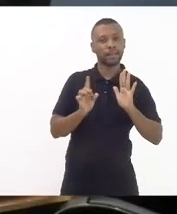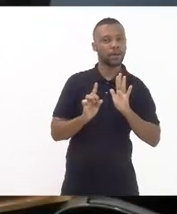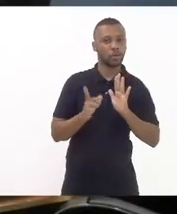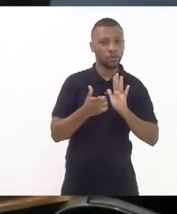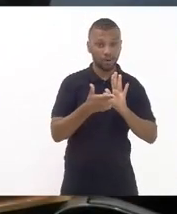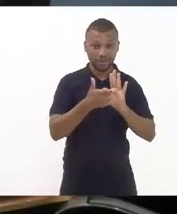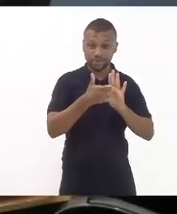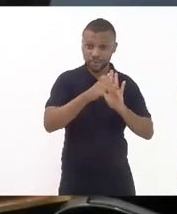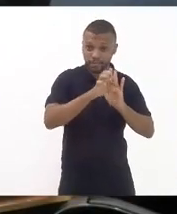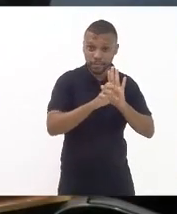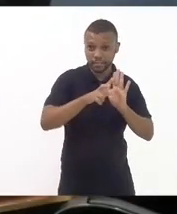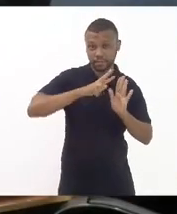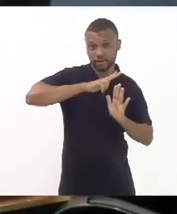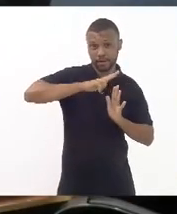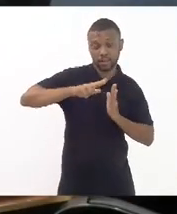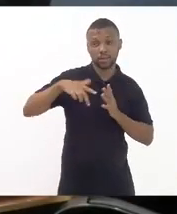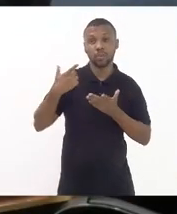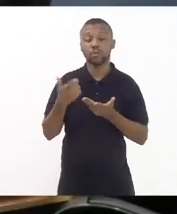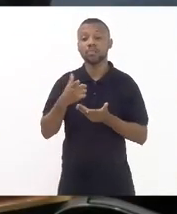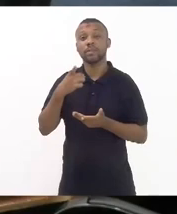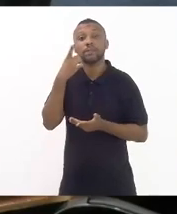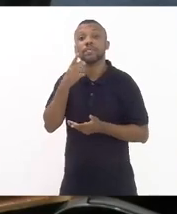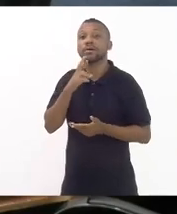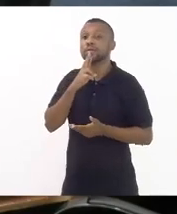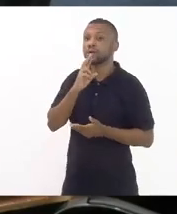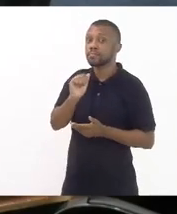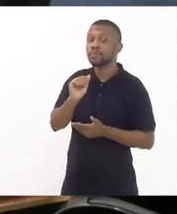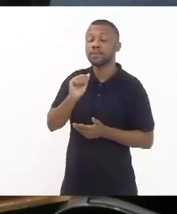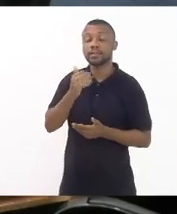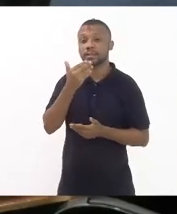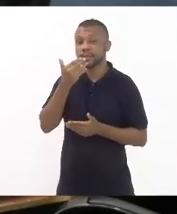Deputado Rodrigo Amorim está licenciado.